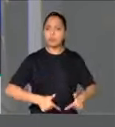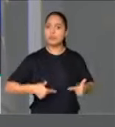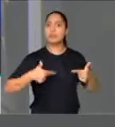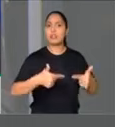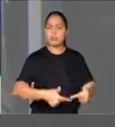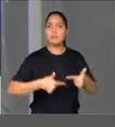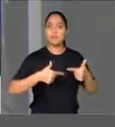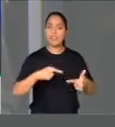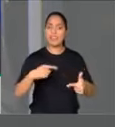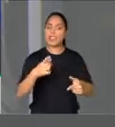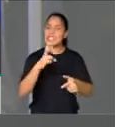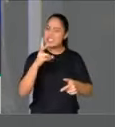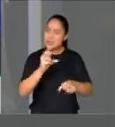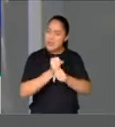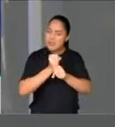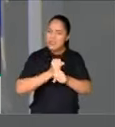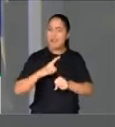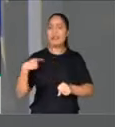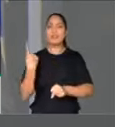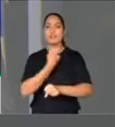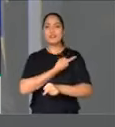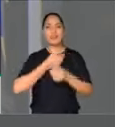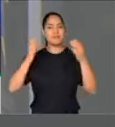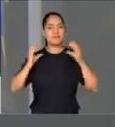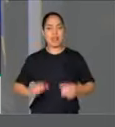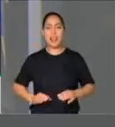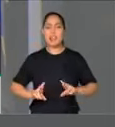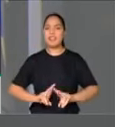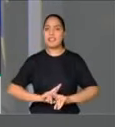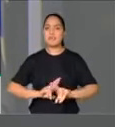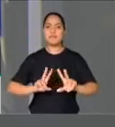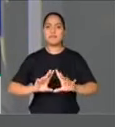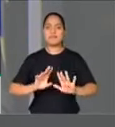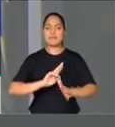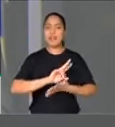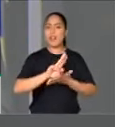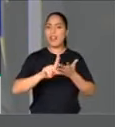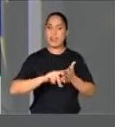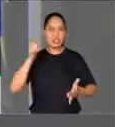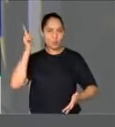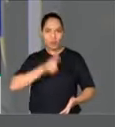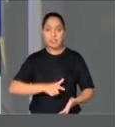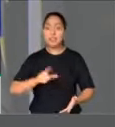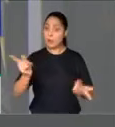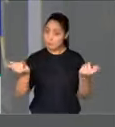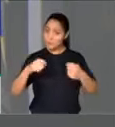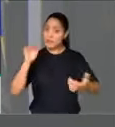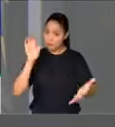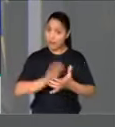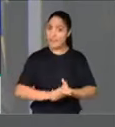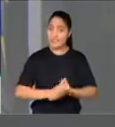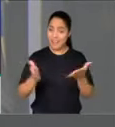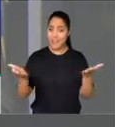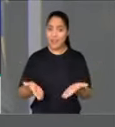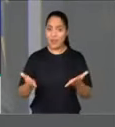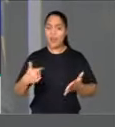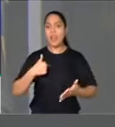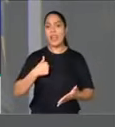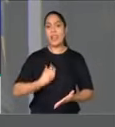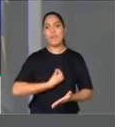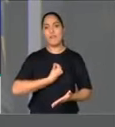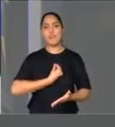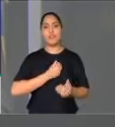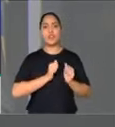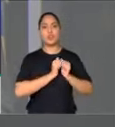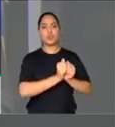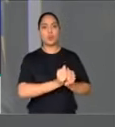da nossa cidadania. Hoje podemos nos casar graças ao Supremo Tribunal Federal. Eu mesmo vivia com meu esposo,